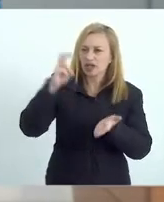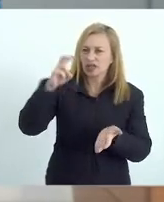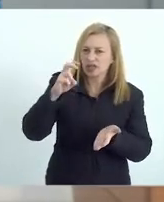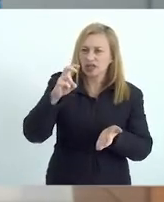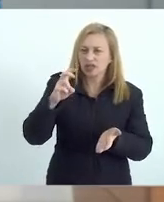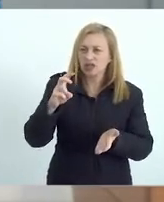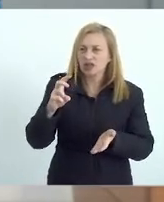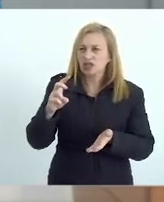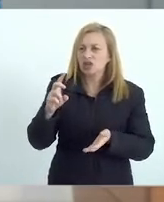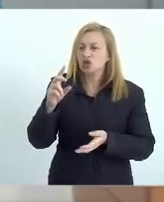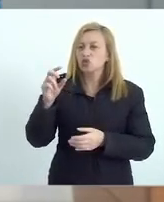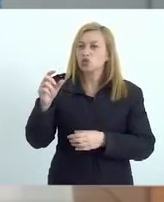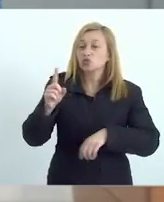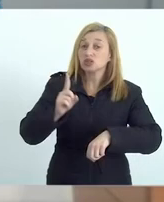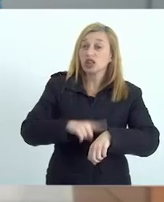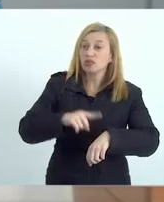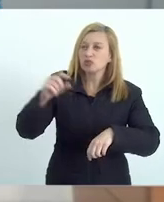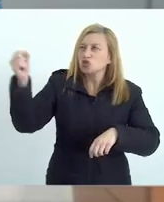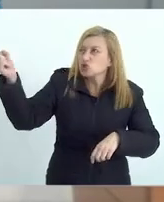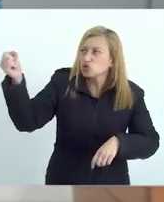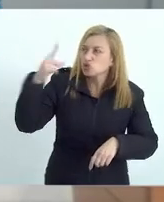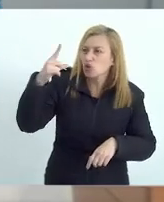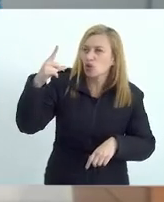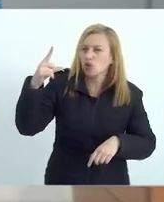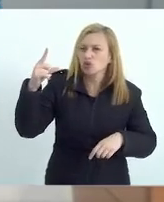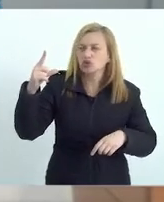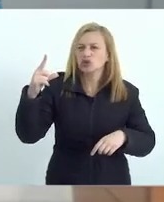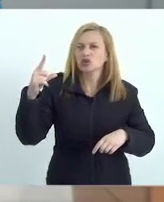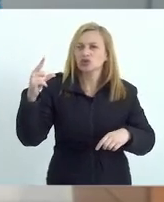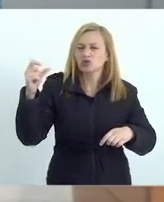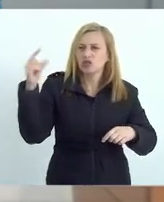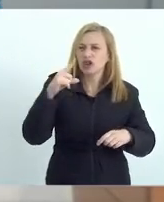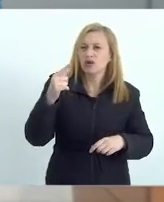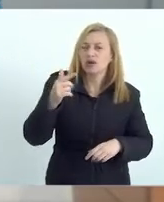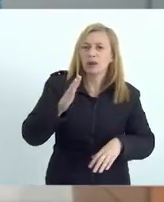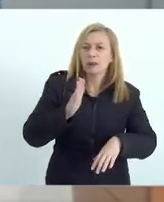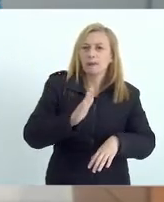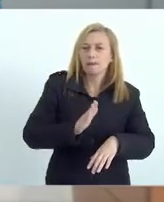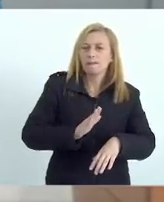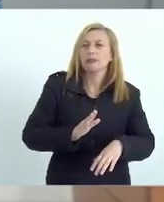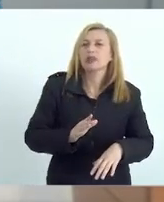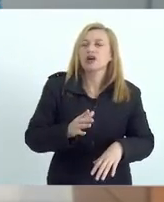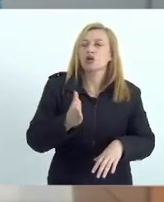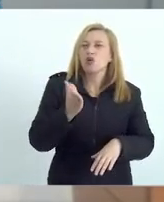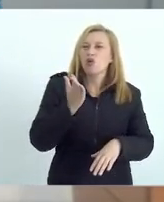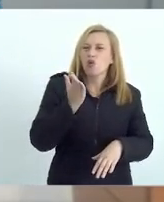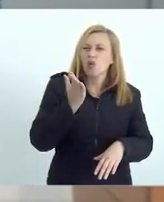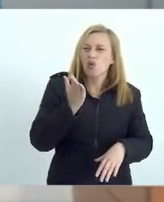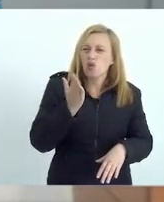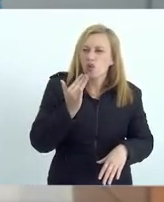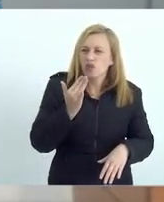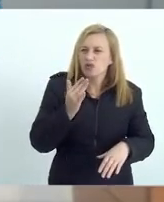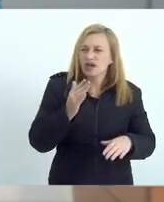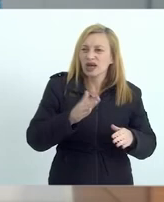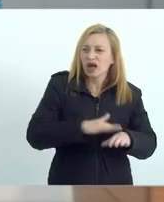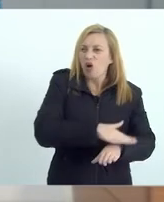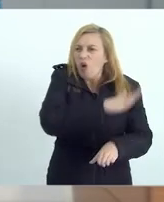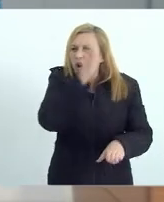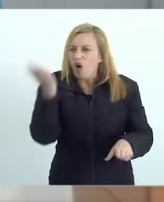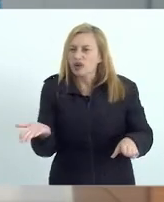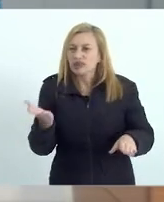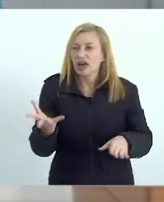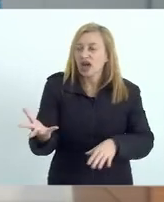sai dali 7:30 da noite eles trabalham mais de 12 horas recebendo comida azeda eu